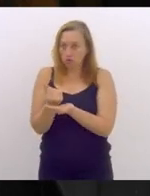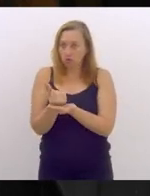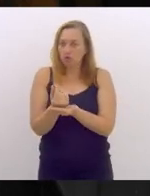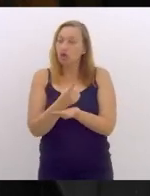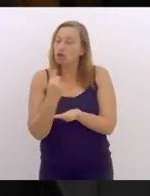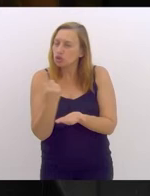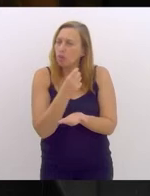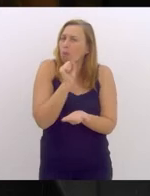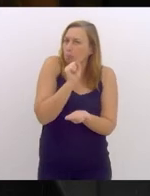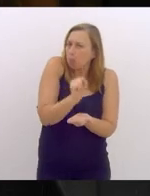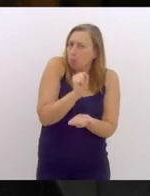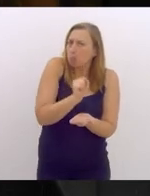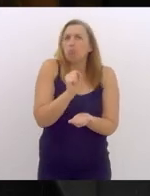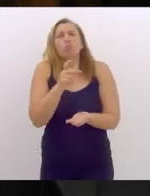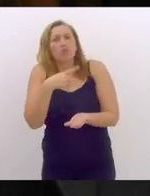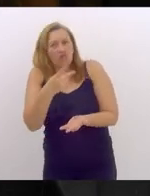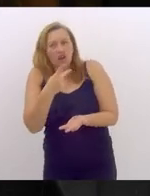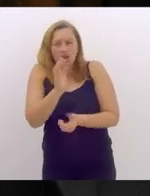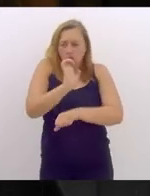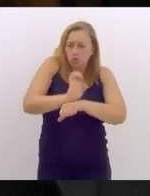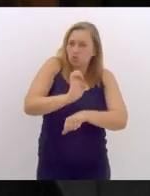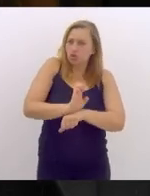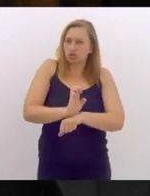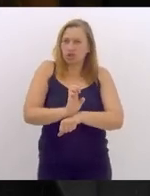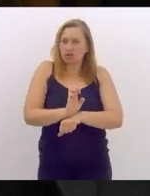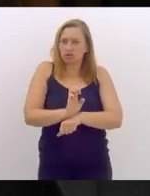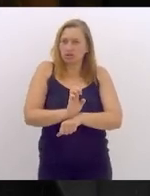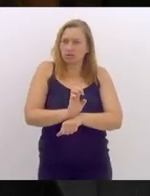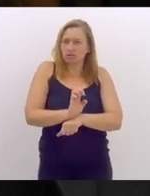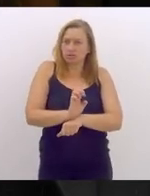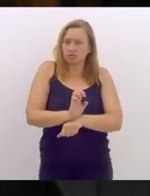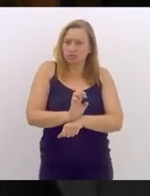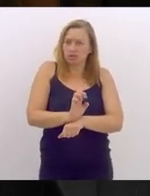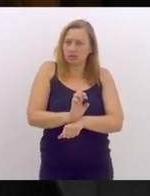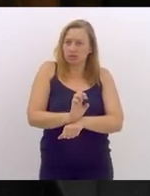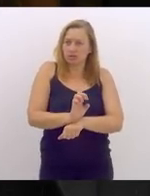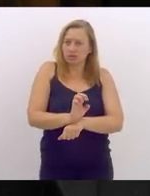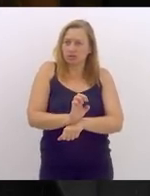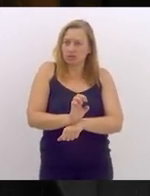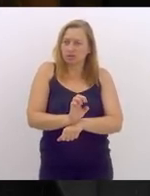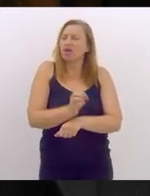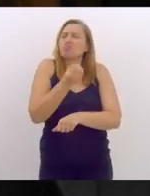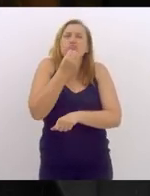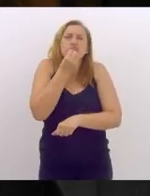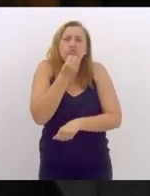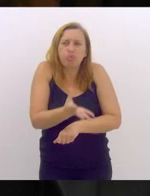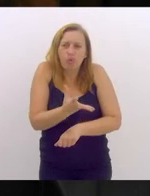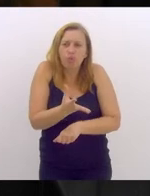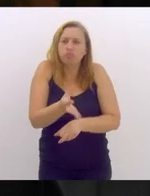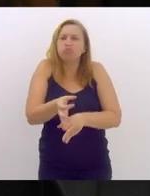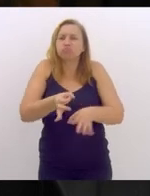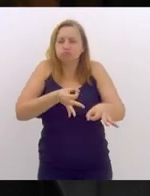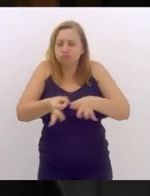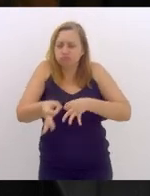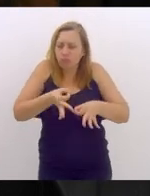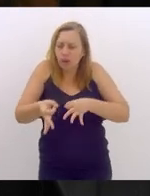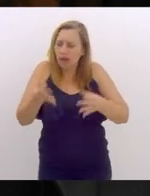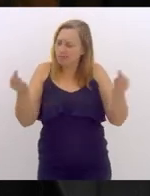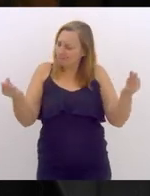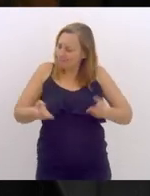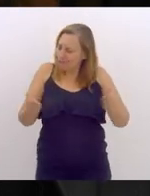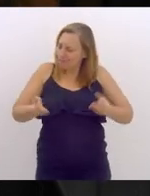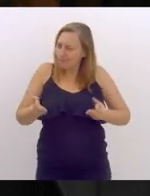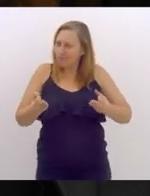que nós possamos dizer que o Estado está bastante bem arrumado para